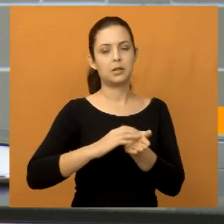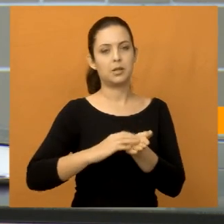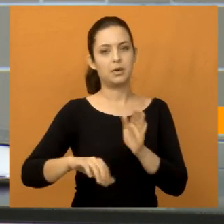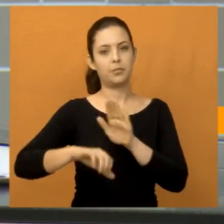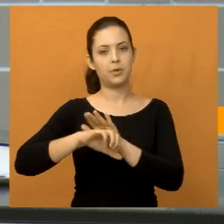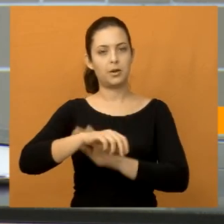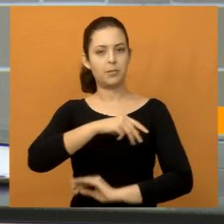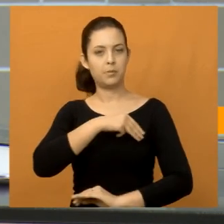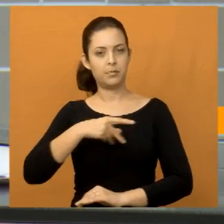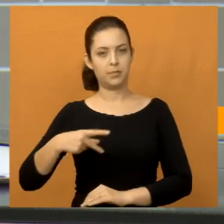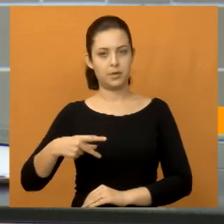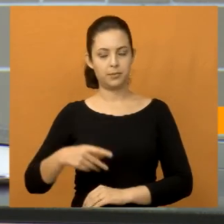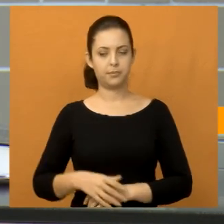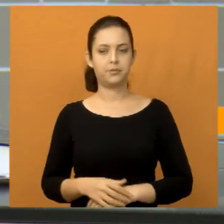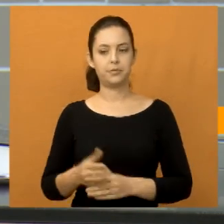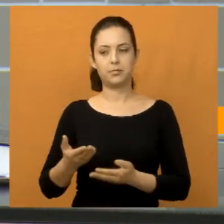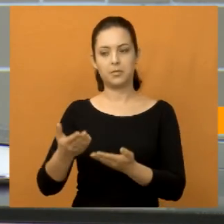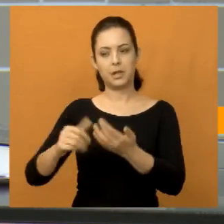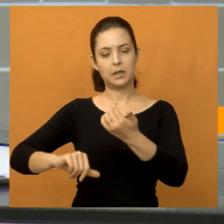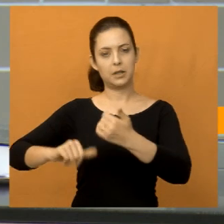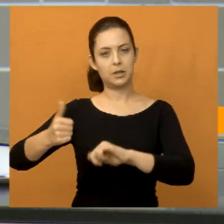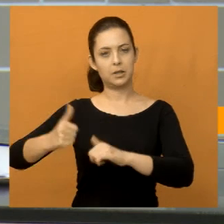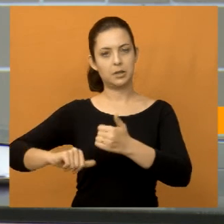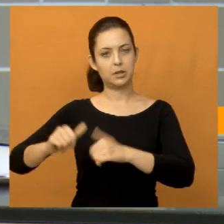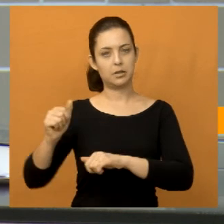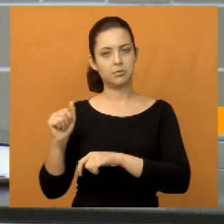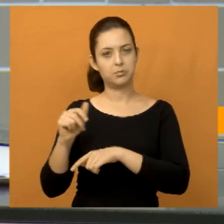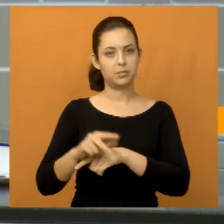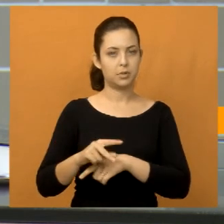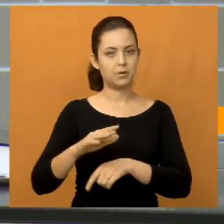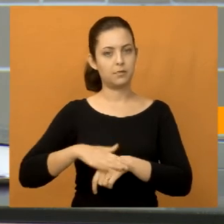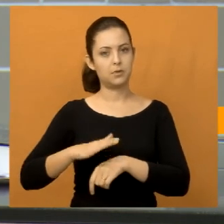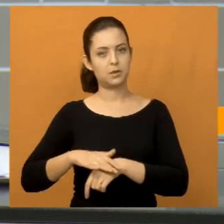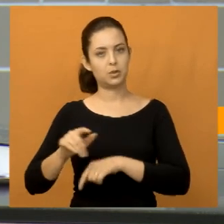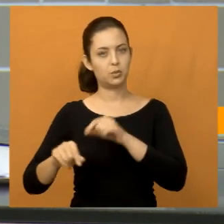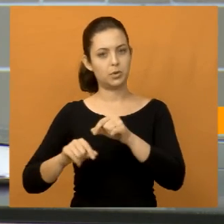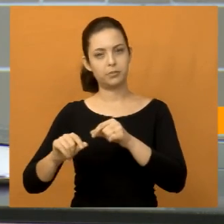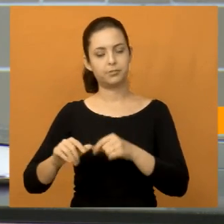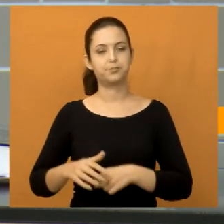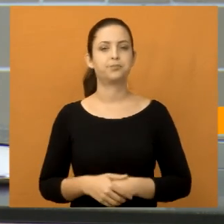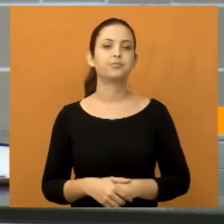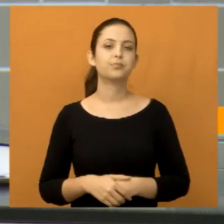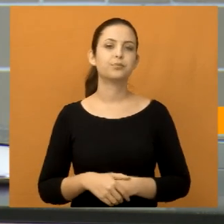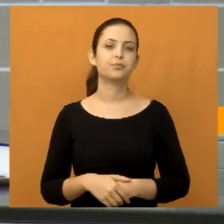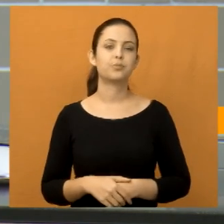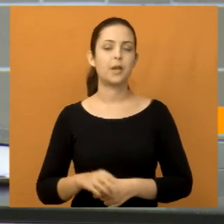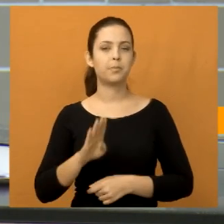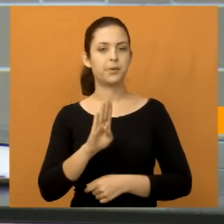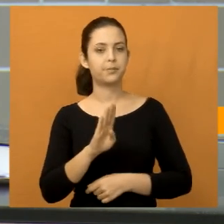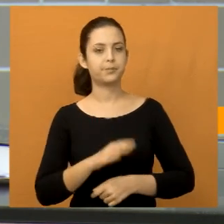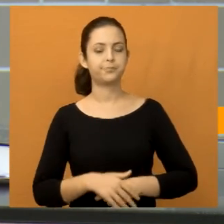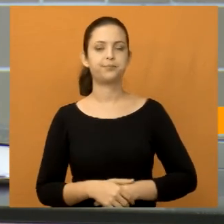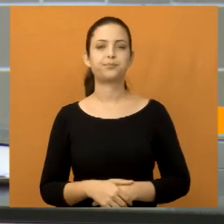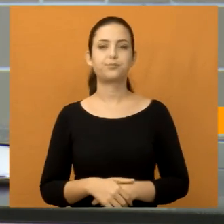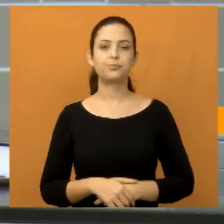Ministério Público Local para análise e providências em seu âmbito de atribuições. B.